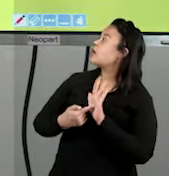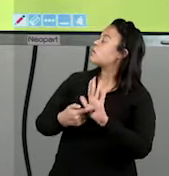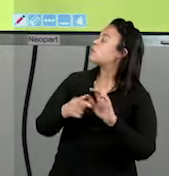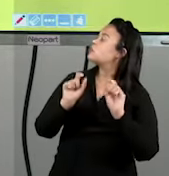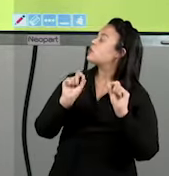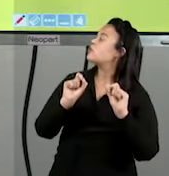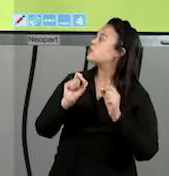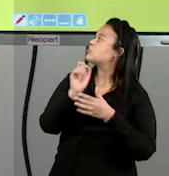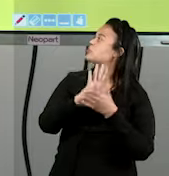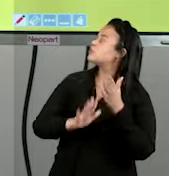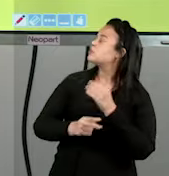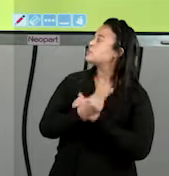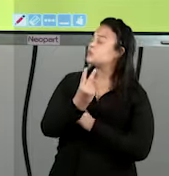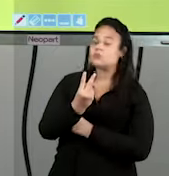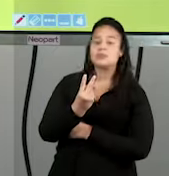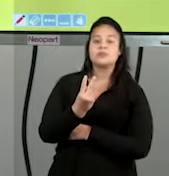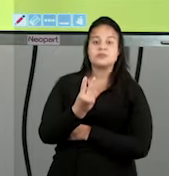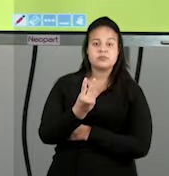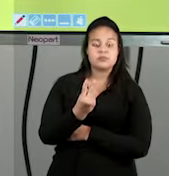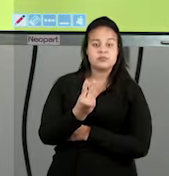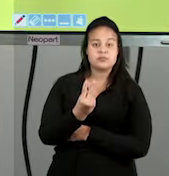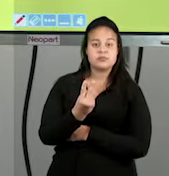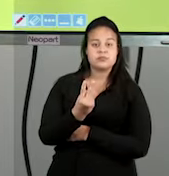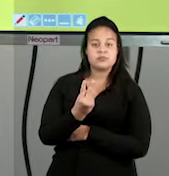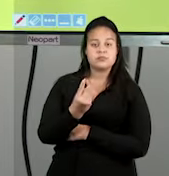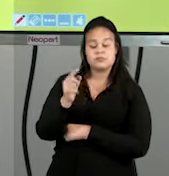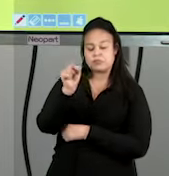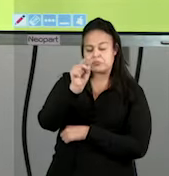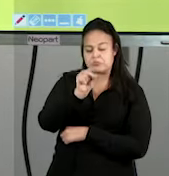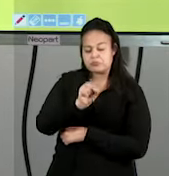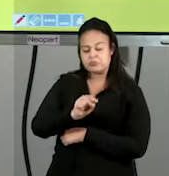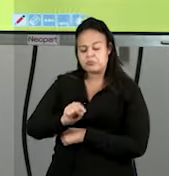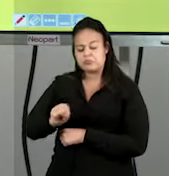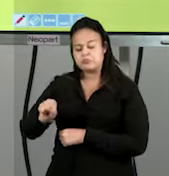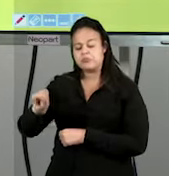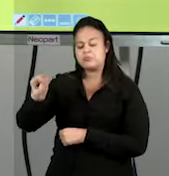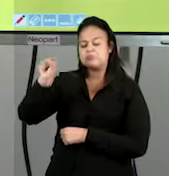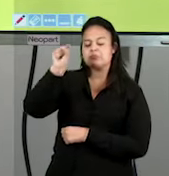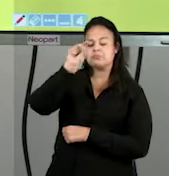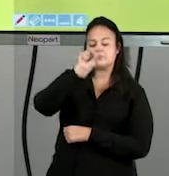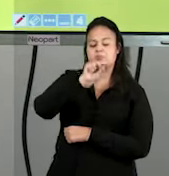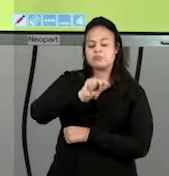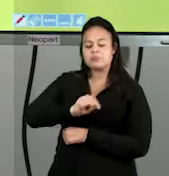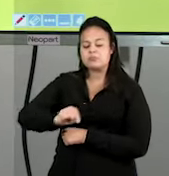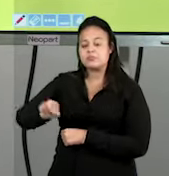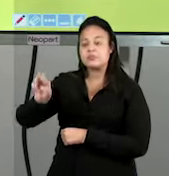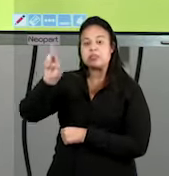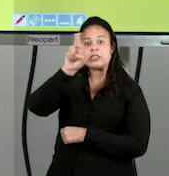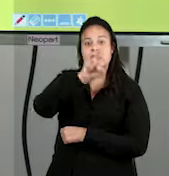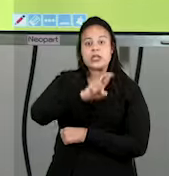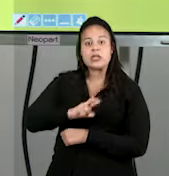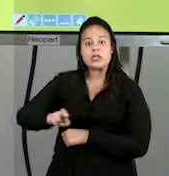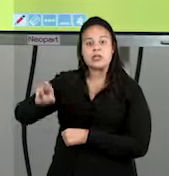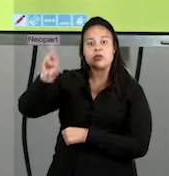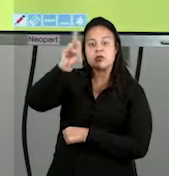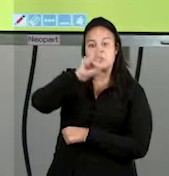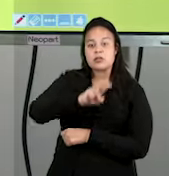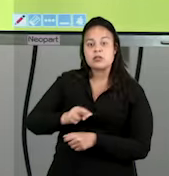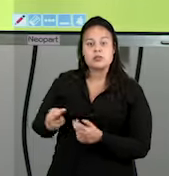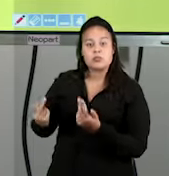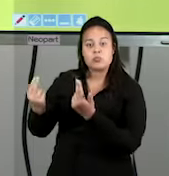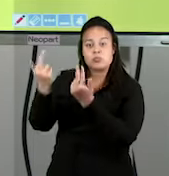apresenta um círculo, todos eles de mesmo raio